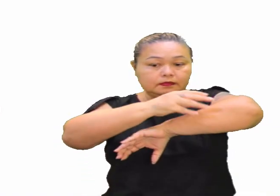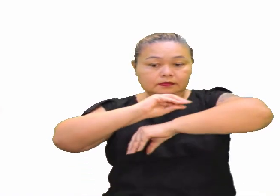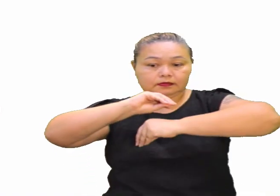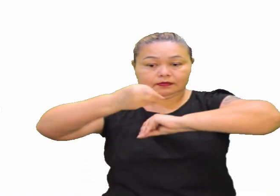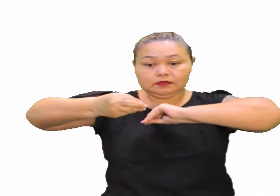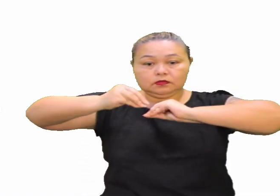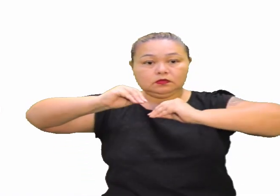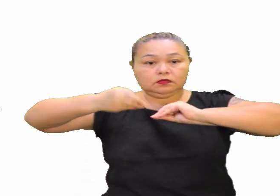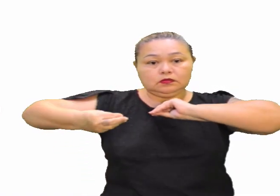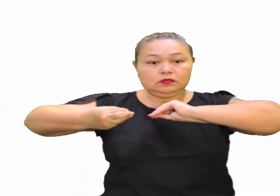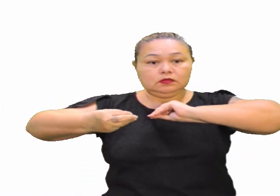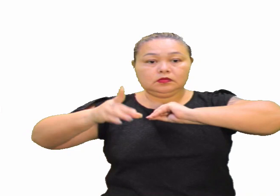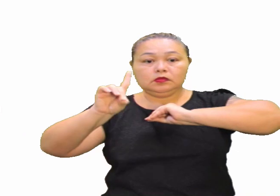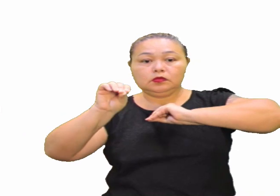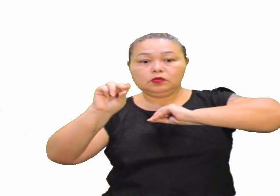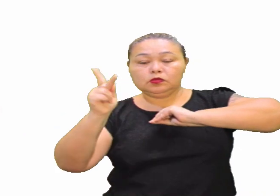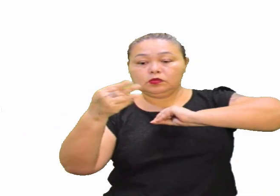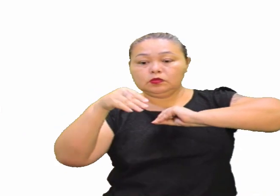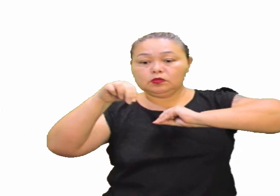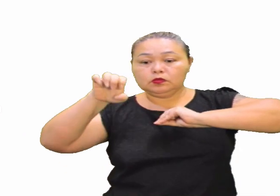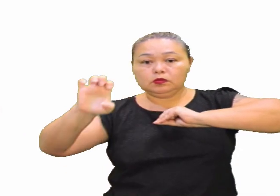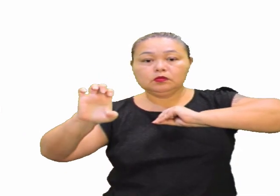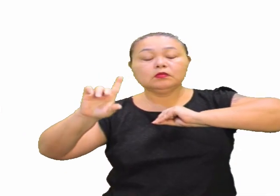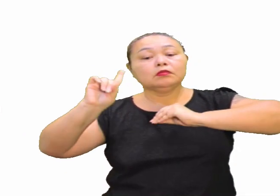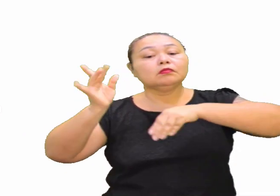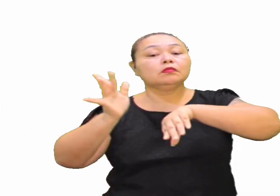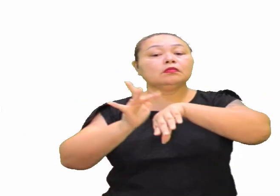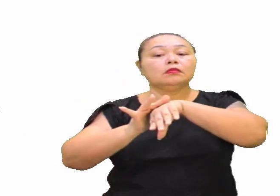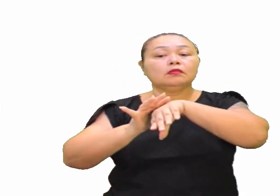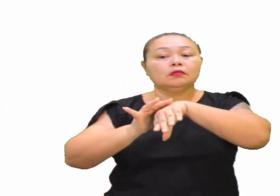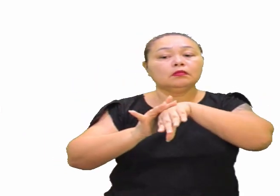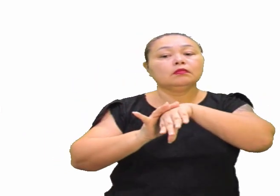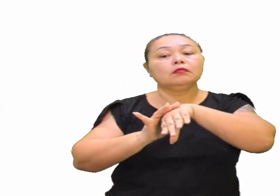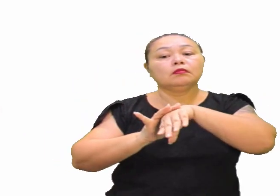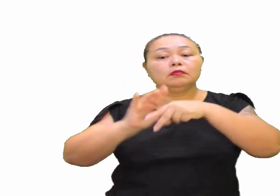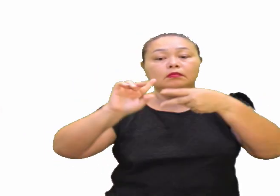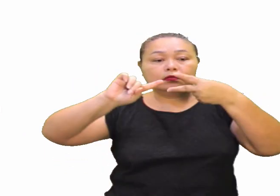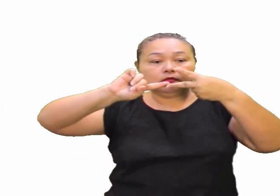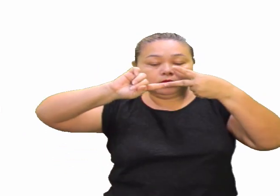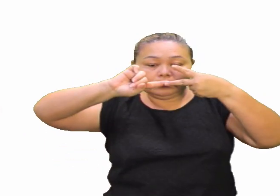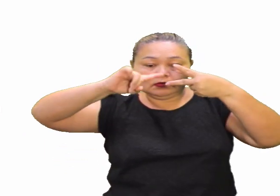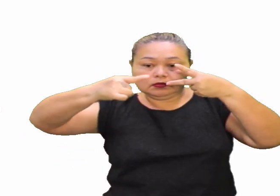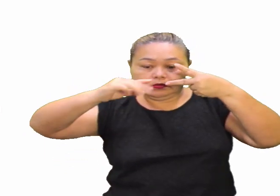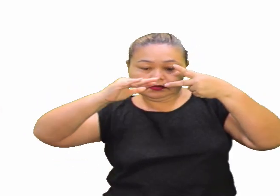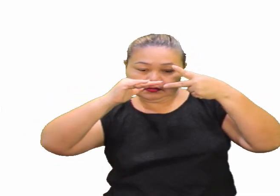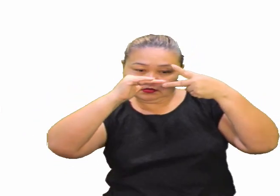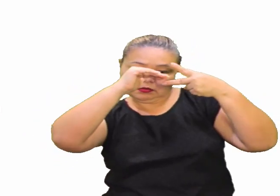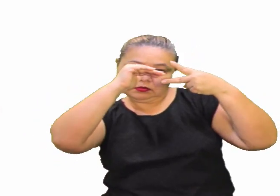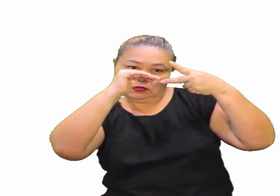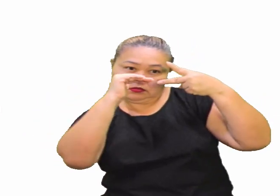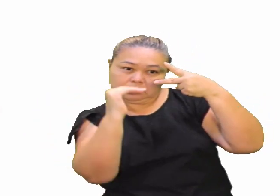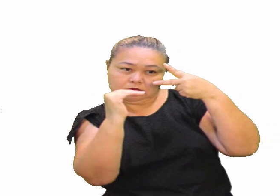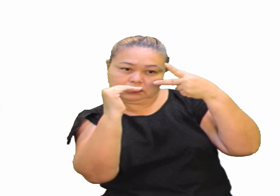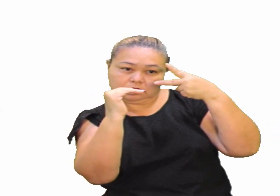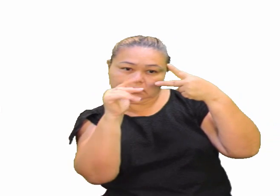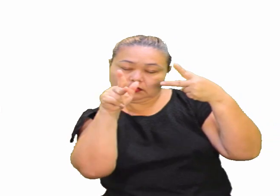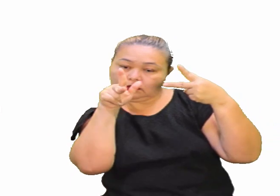uma característica. Esses genes não necessariamente precisam estar no mesmo